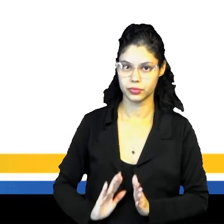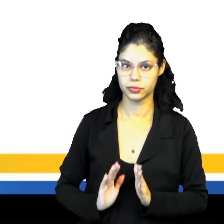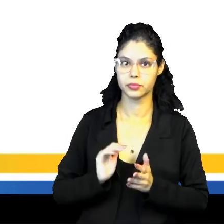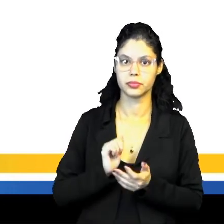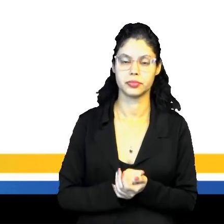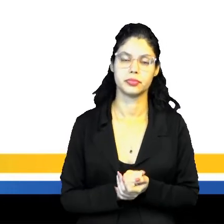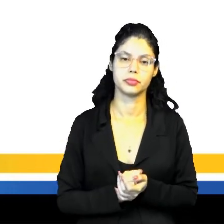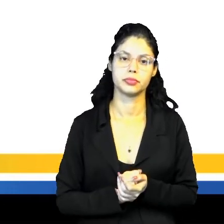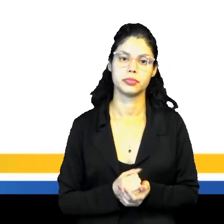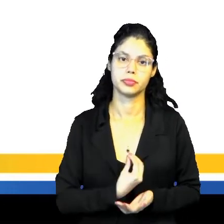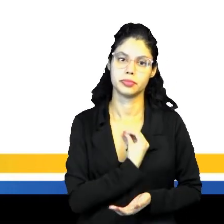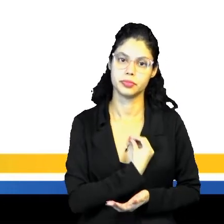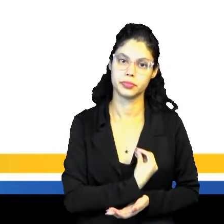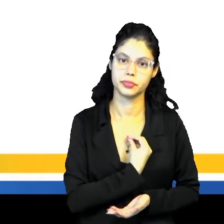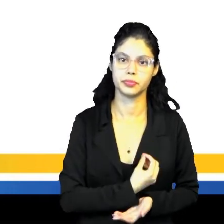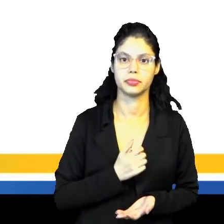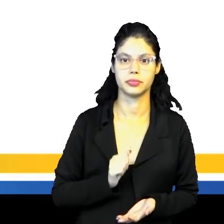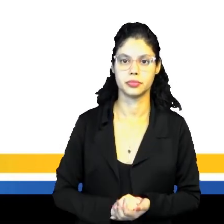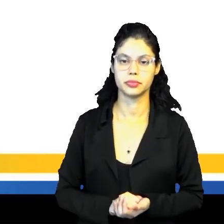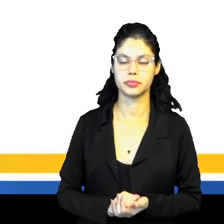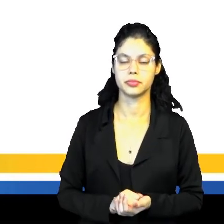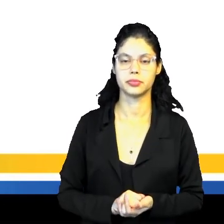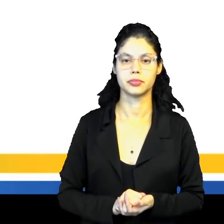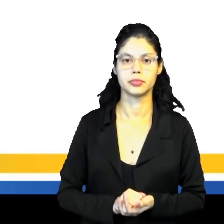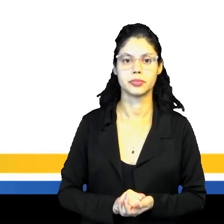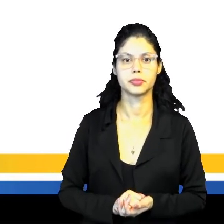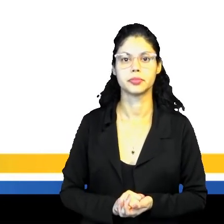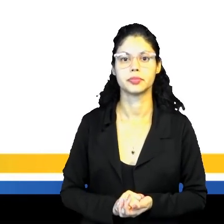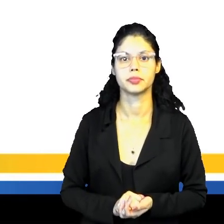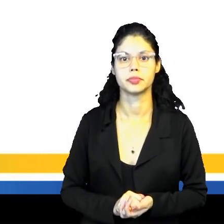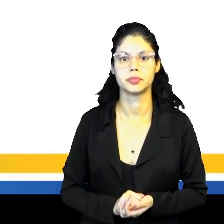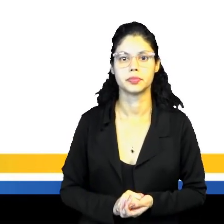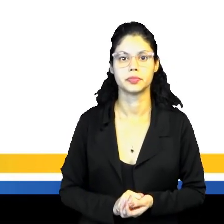nascia, presenteava, né? E saboreava.